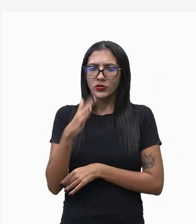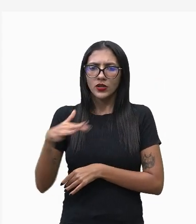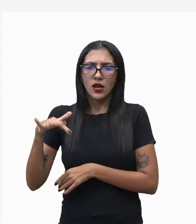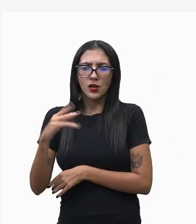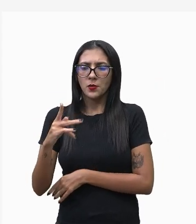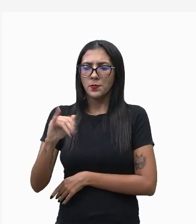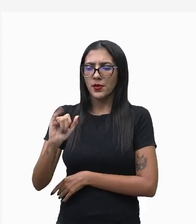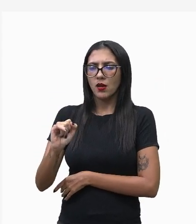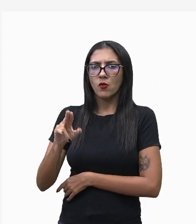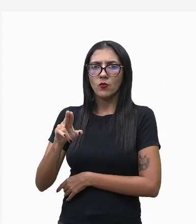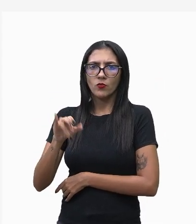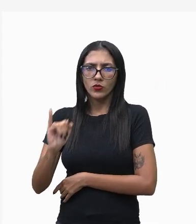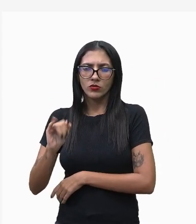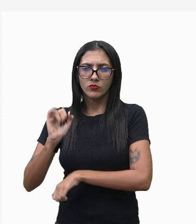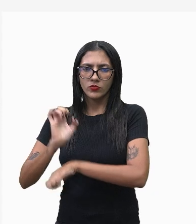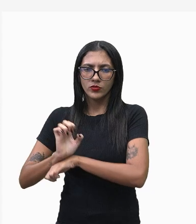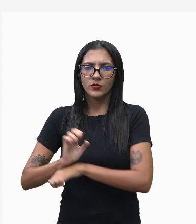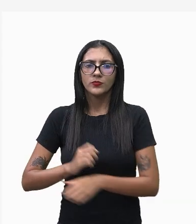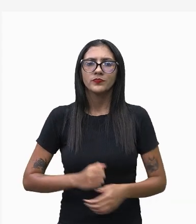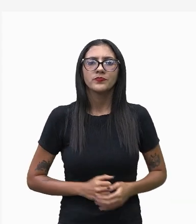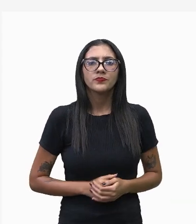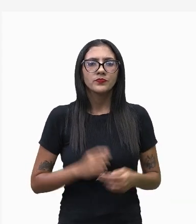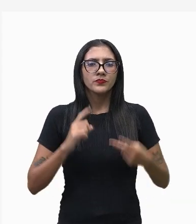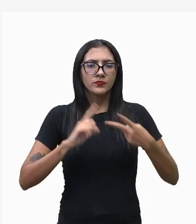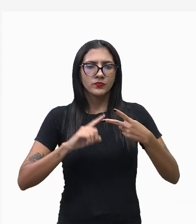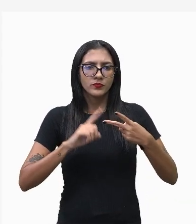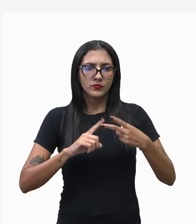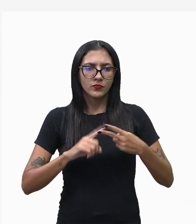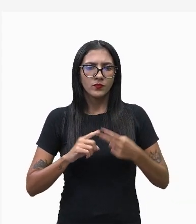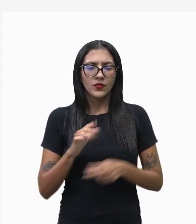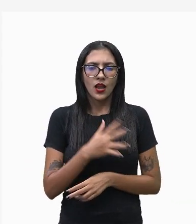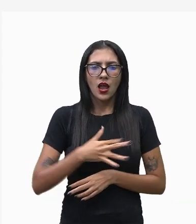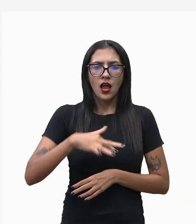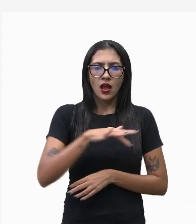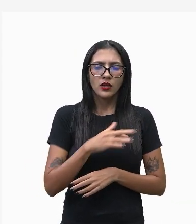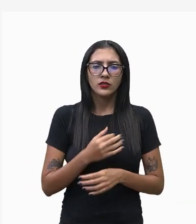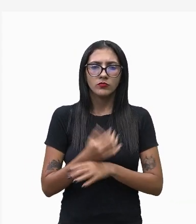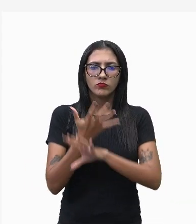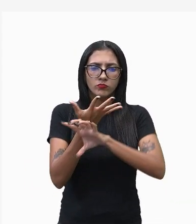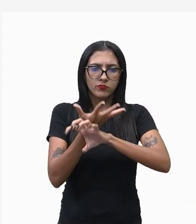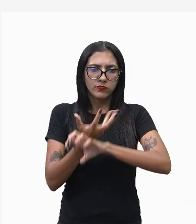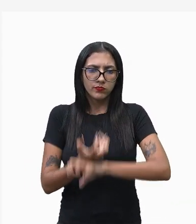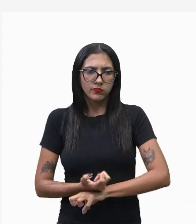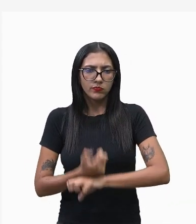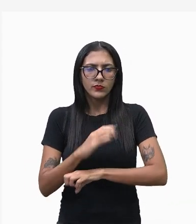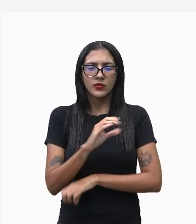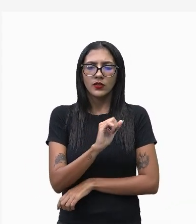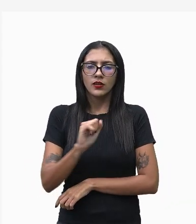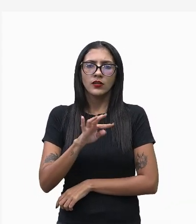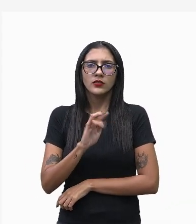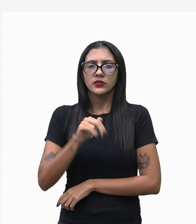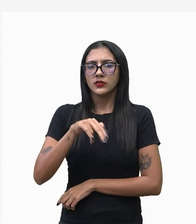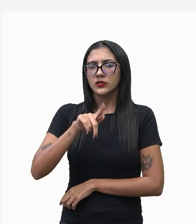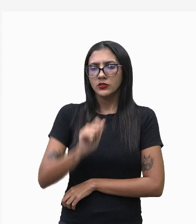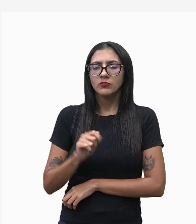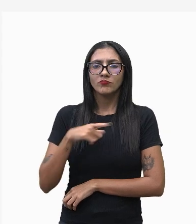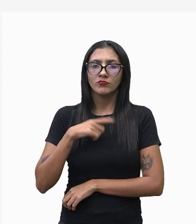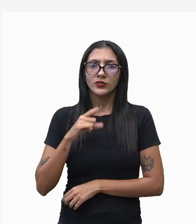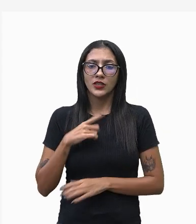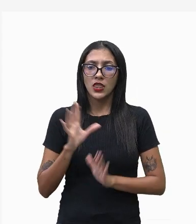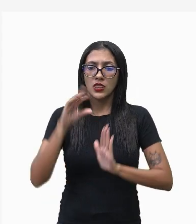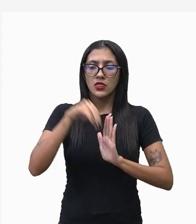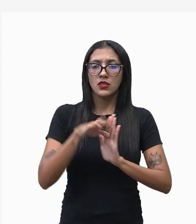Piauí. E temos também o famoso corredor Caatinga, que engloba aí 8 unidades de